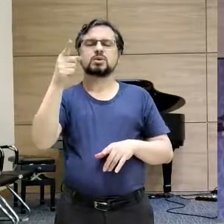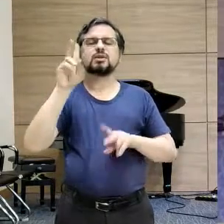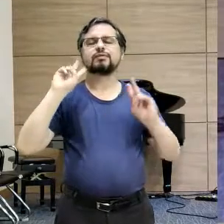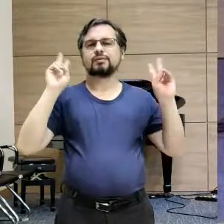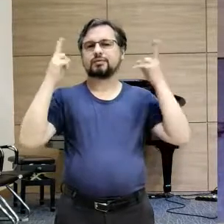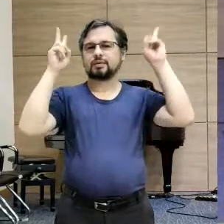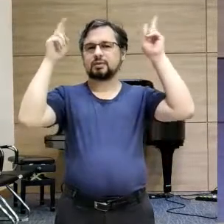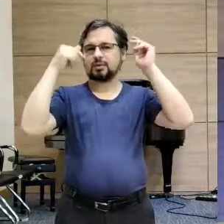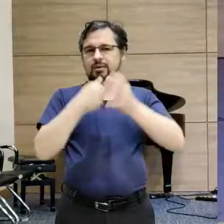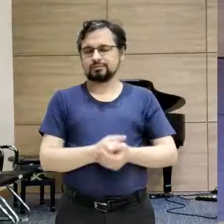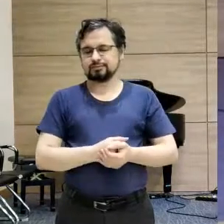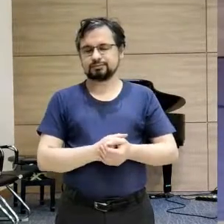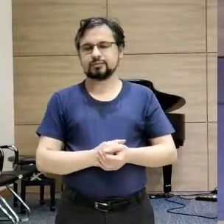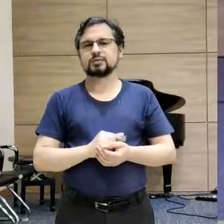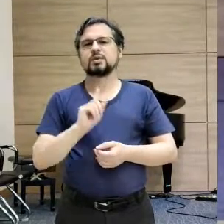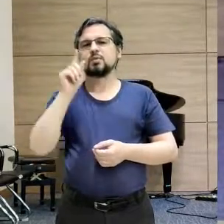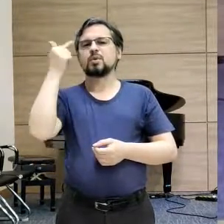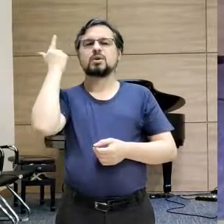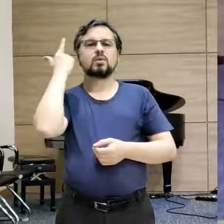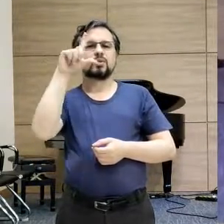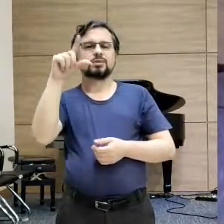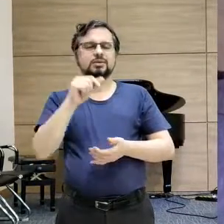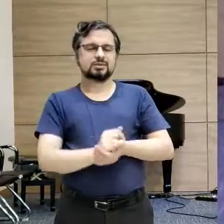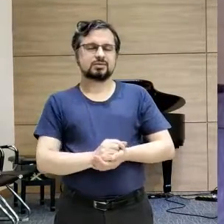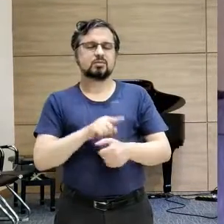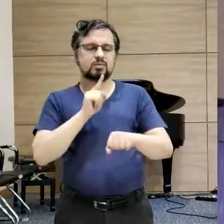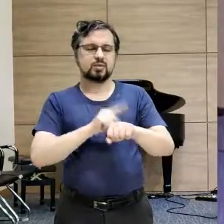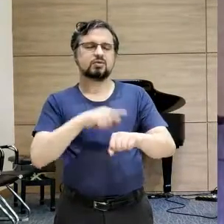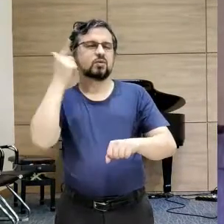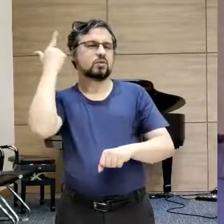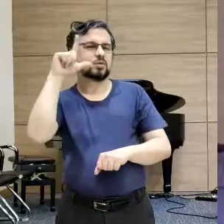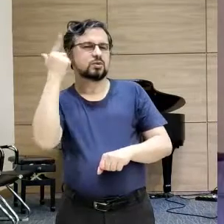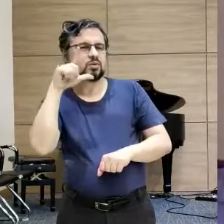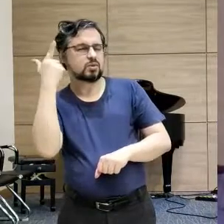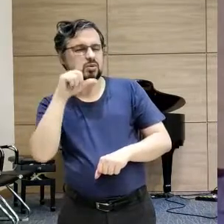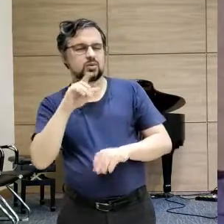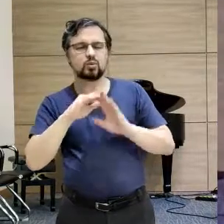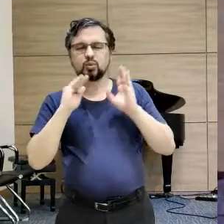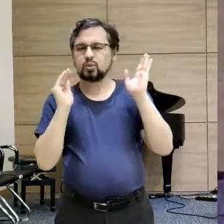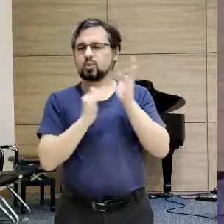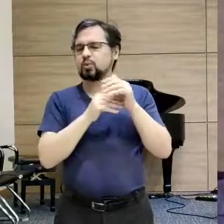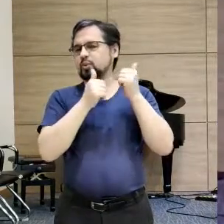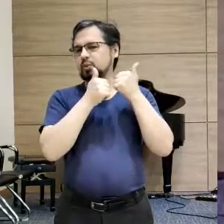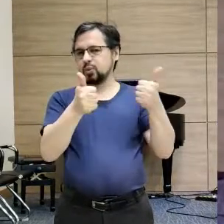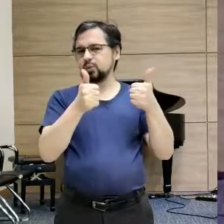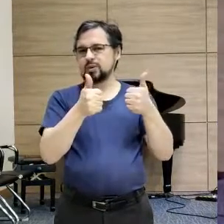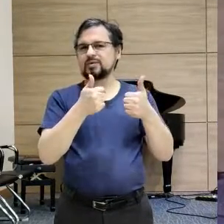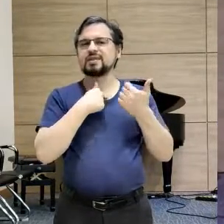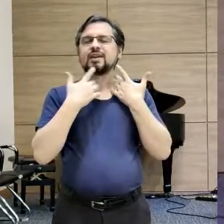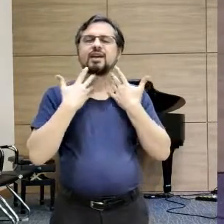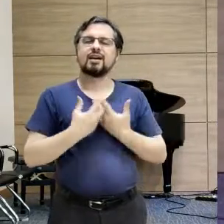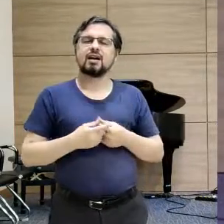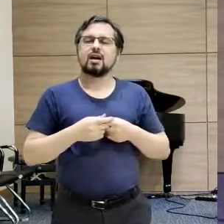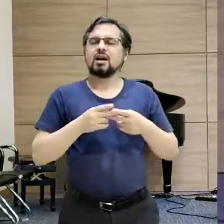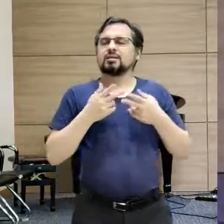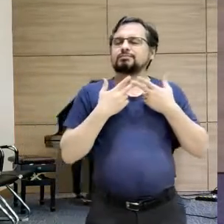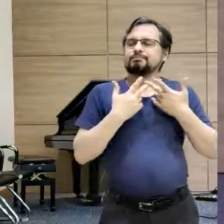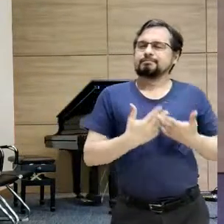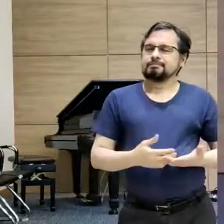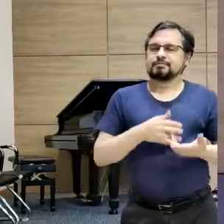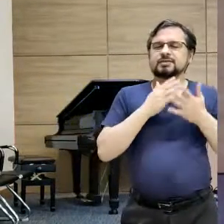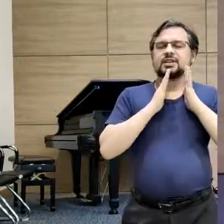o pós-conquista. Sabe aquele momento que você conquistou algo e aí você quer relaxar? Você